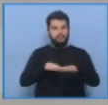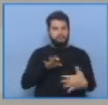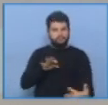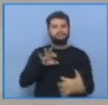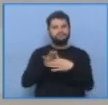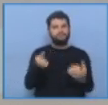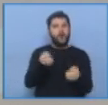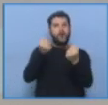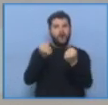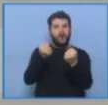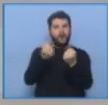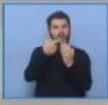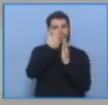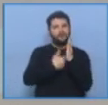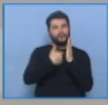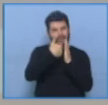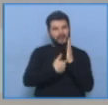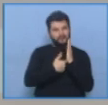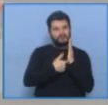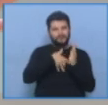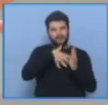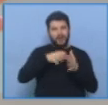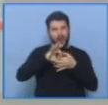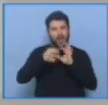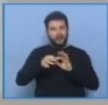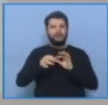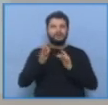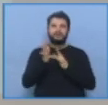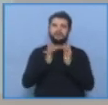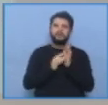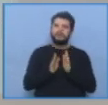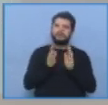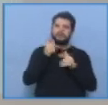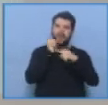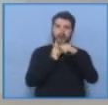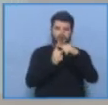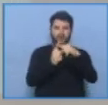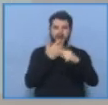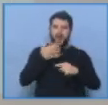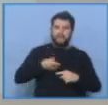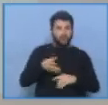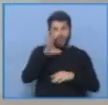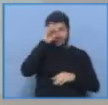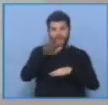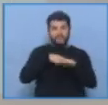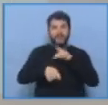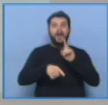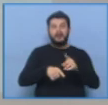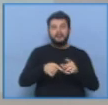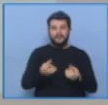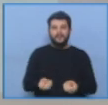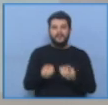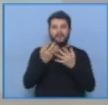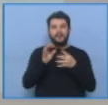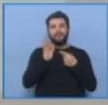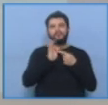reconciliação. E creio que este texto também nos fala dessa lógica, que é a lógica de Jesus na cruz, perdoa-lhes porque não sabem o que fazem. E, finalmente, também aqui